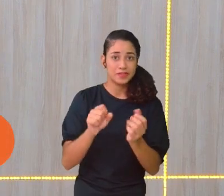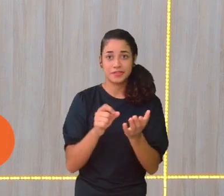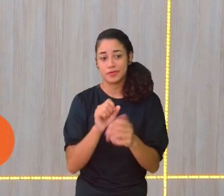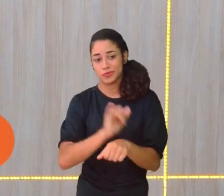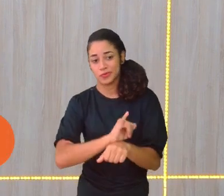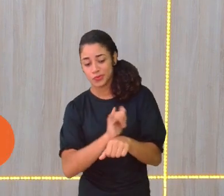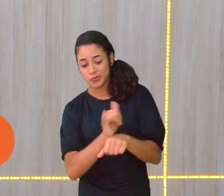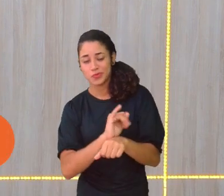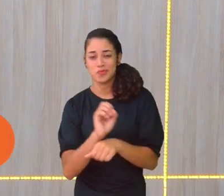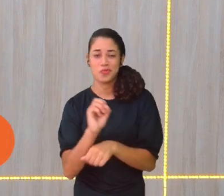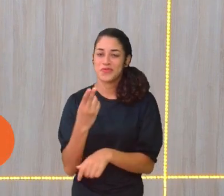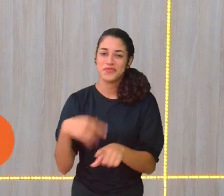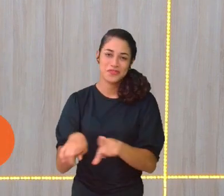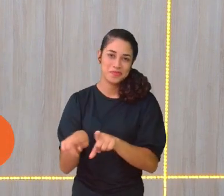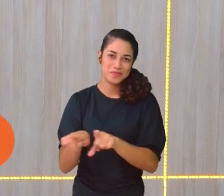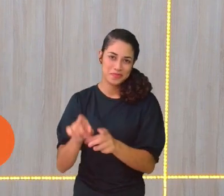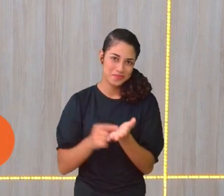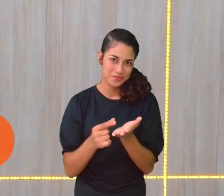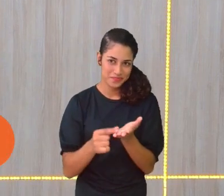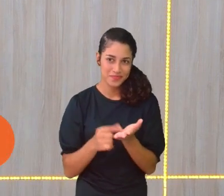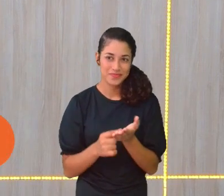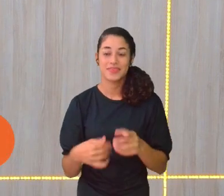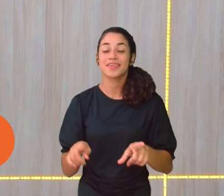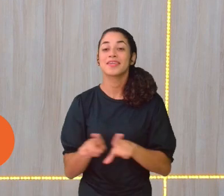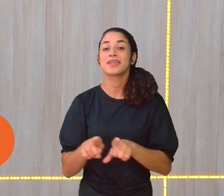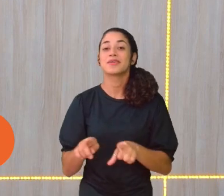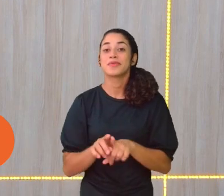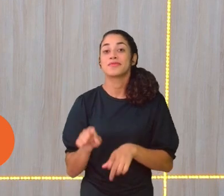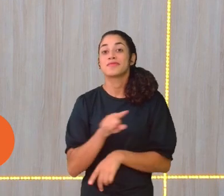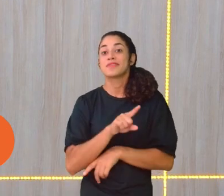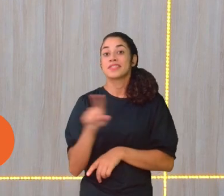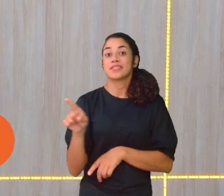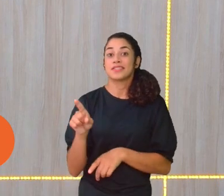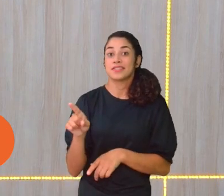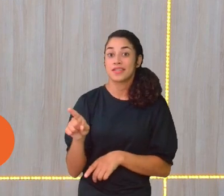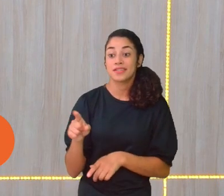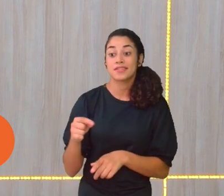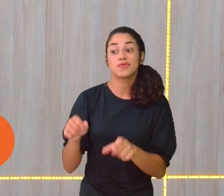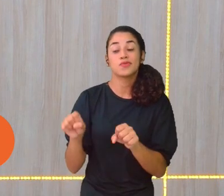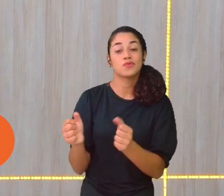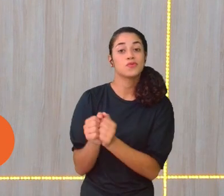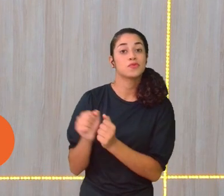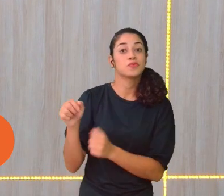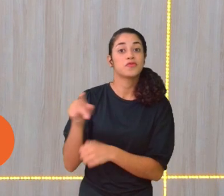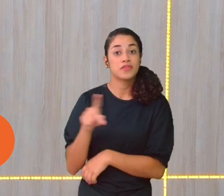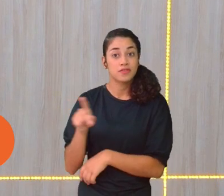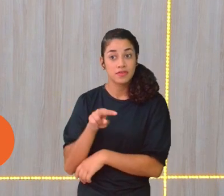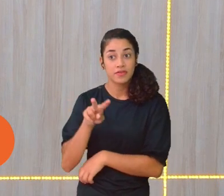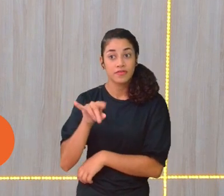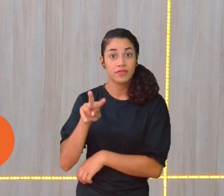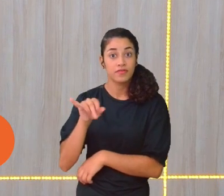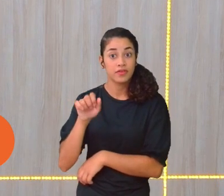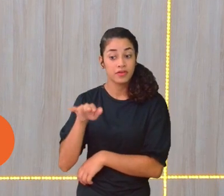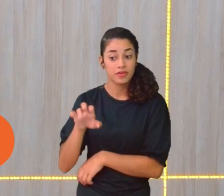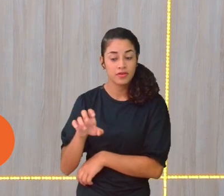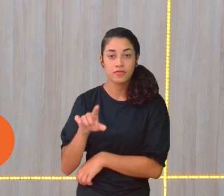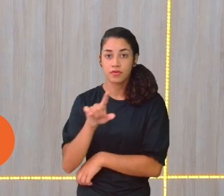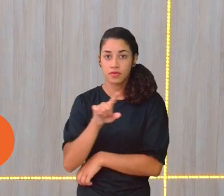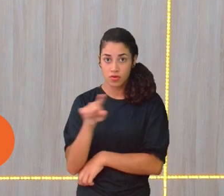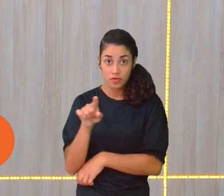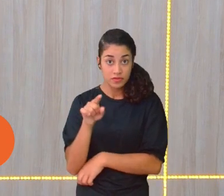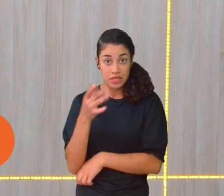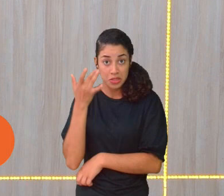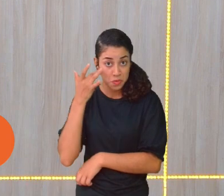YouTube ou no nosso aplicativo. Também vocês, como a professora Vivi, orientou aí, quem não sabe,